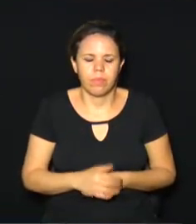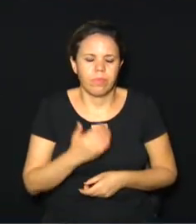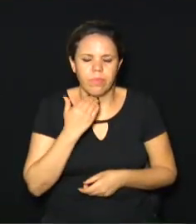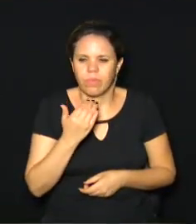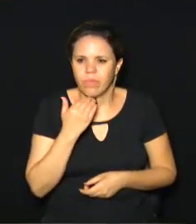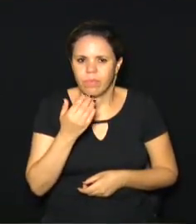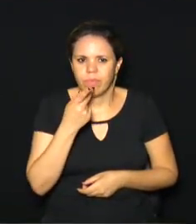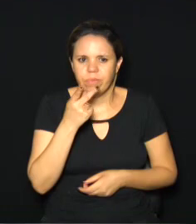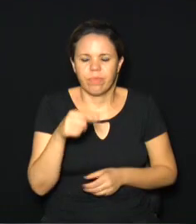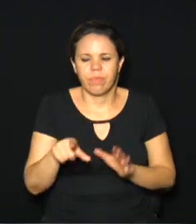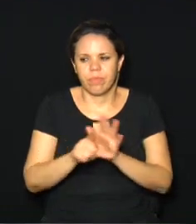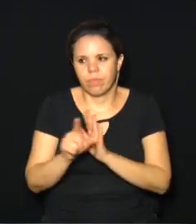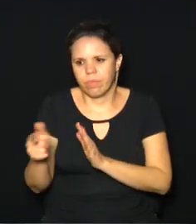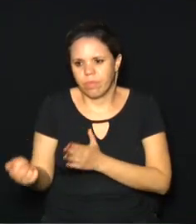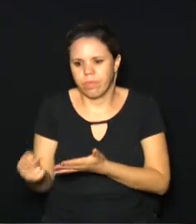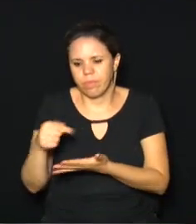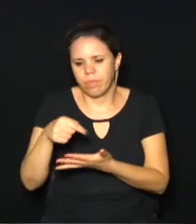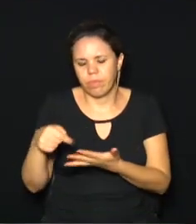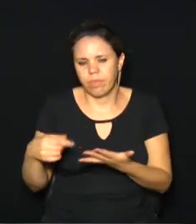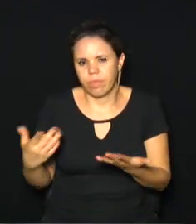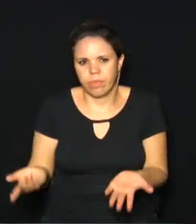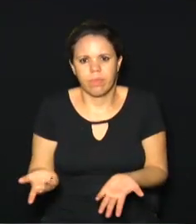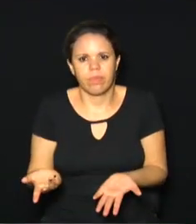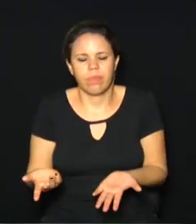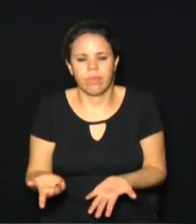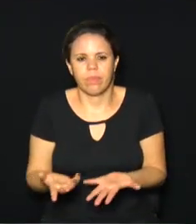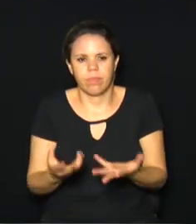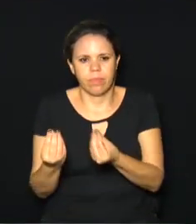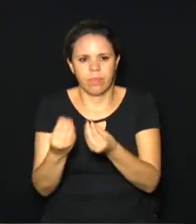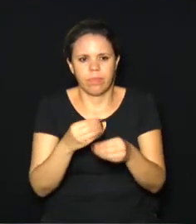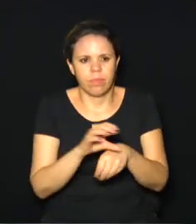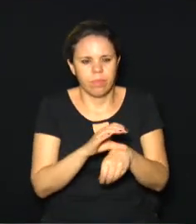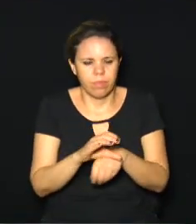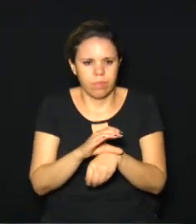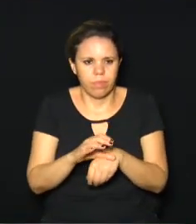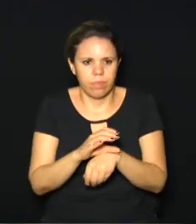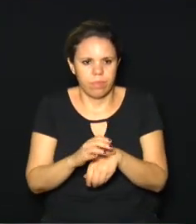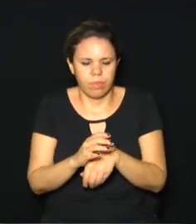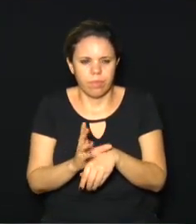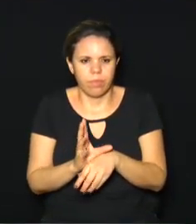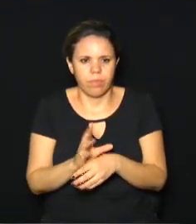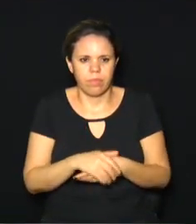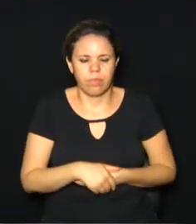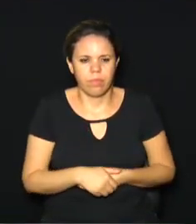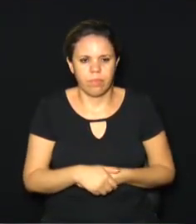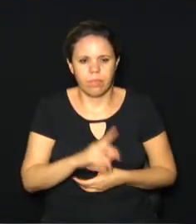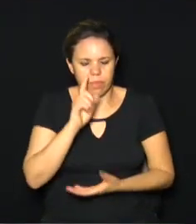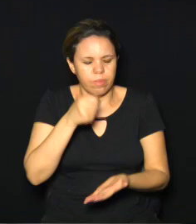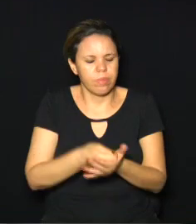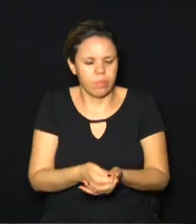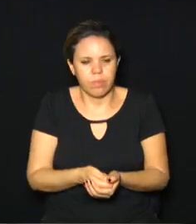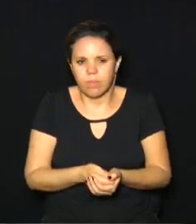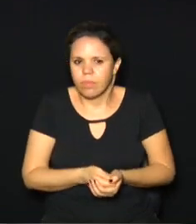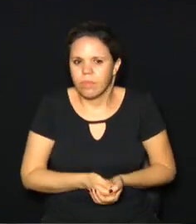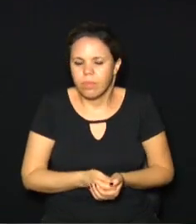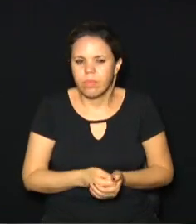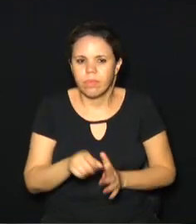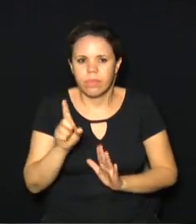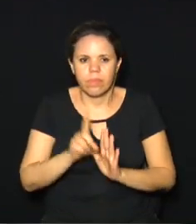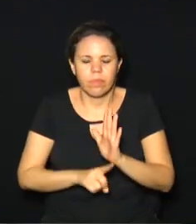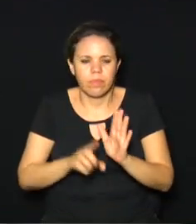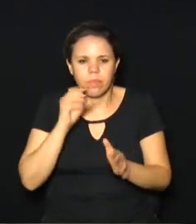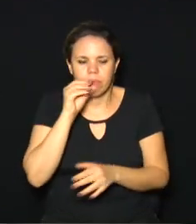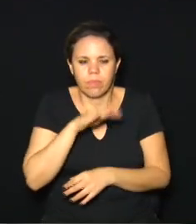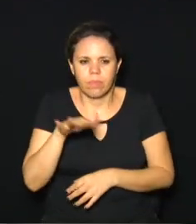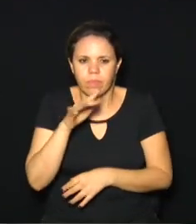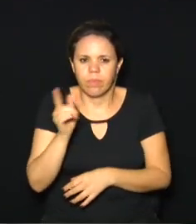falando a lei tal isso, a lei tal aquilo, não. Tanto a Constituição como a legislação infraconstitucional garante os direitos aos